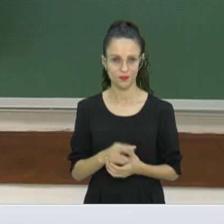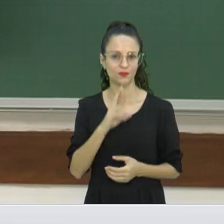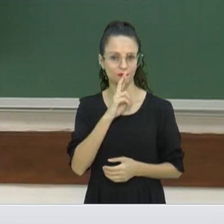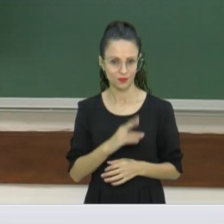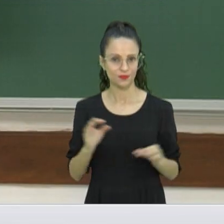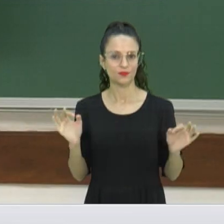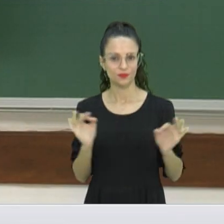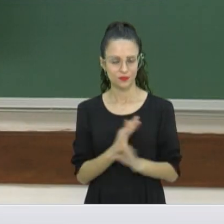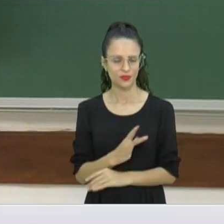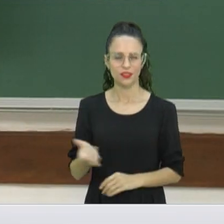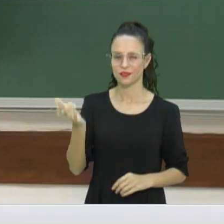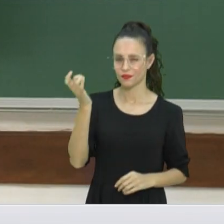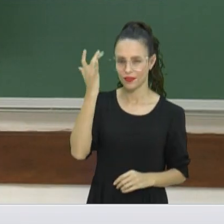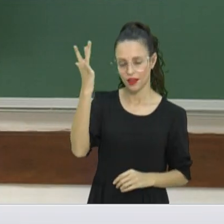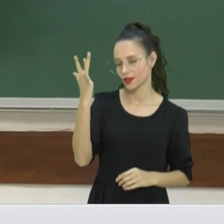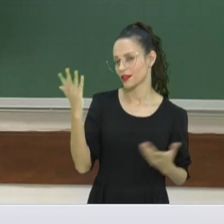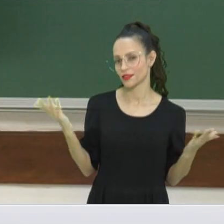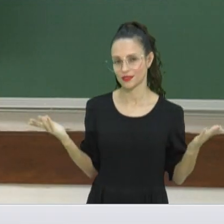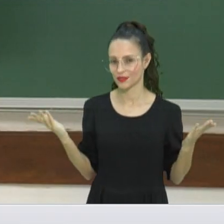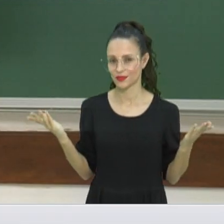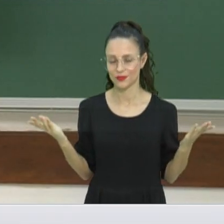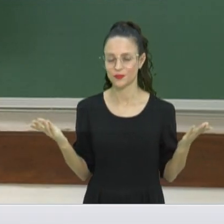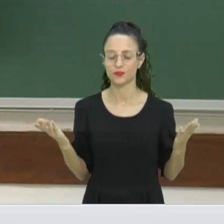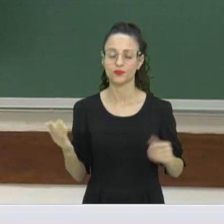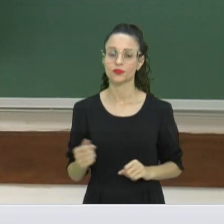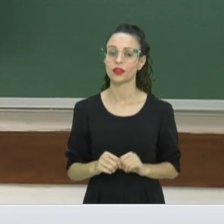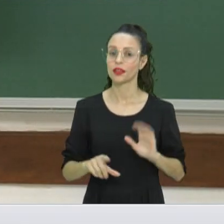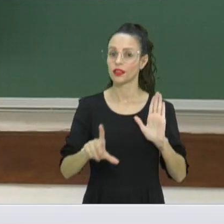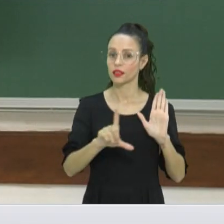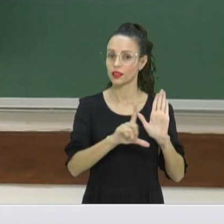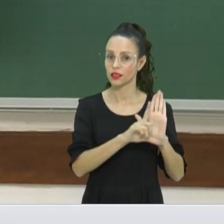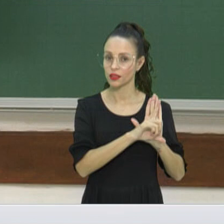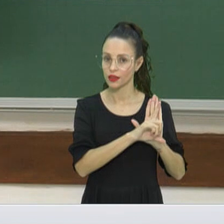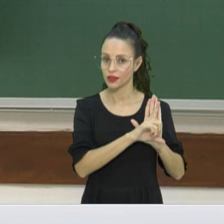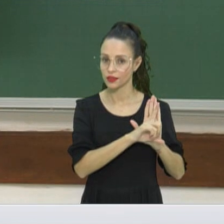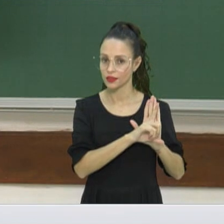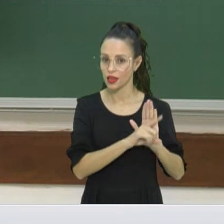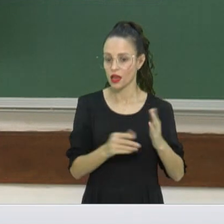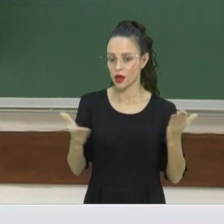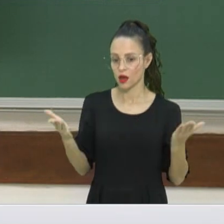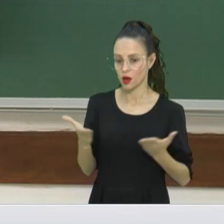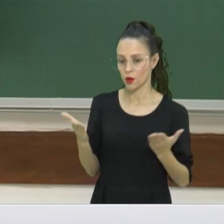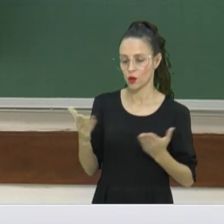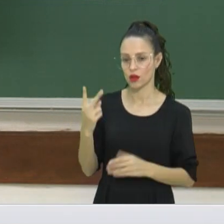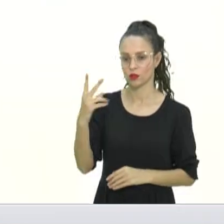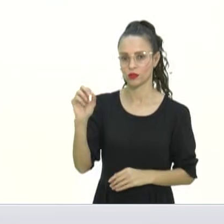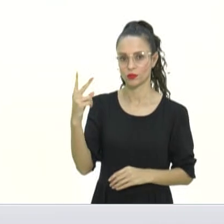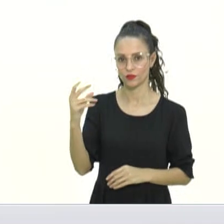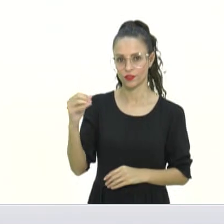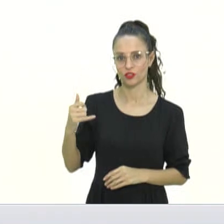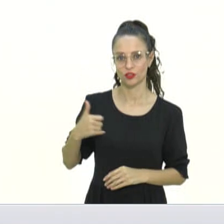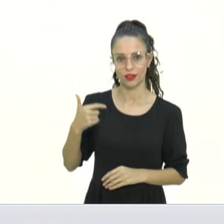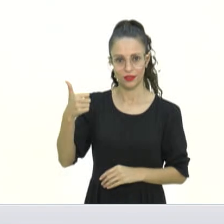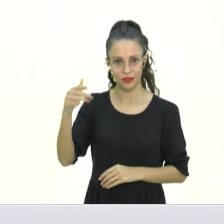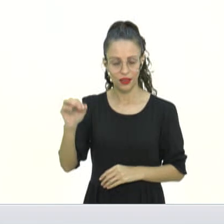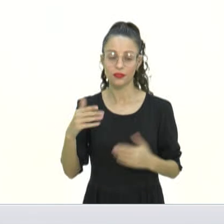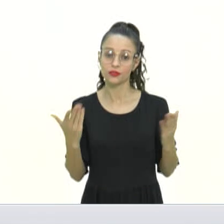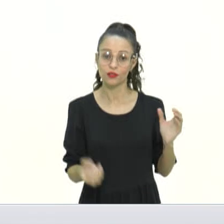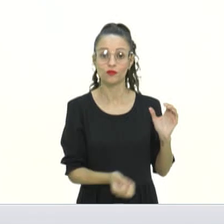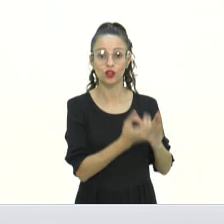Respondeu? Fácil, né, professora? Se a lei completou 10 anos em 2020, a lei foi criada